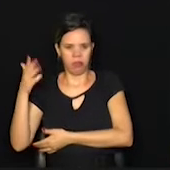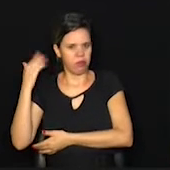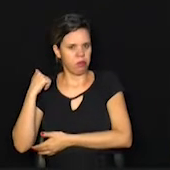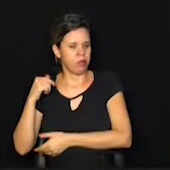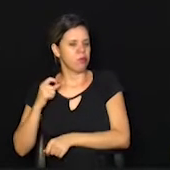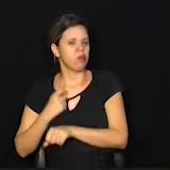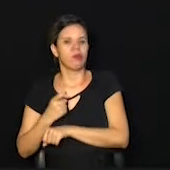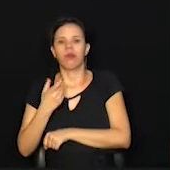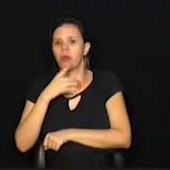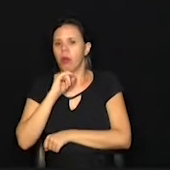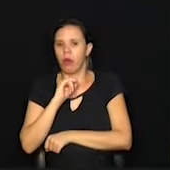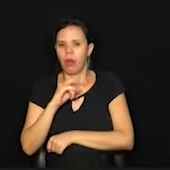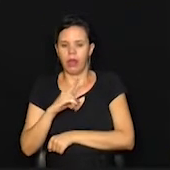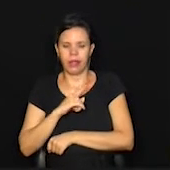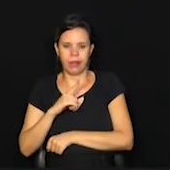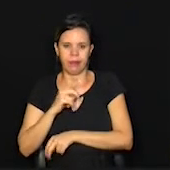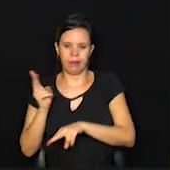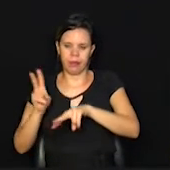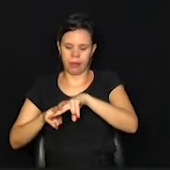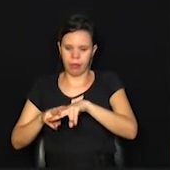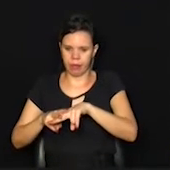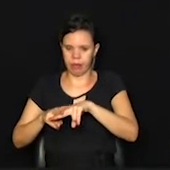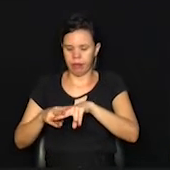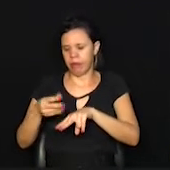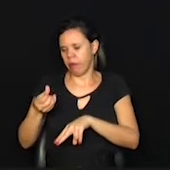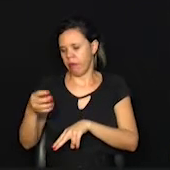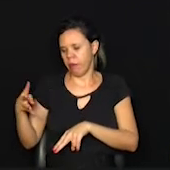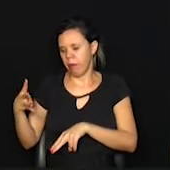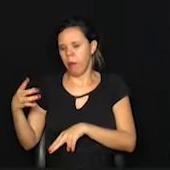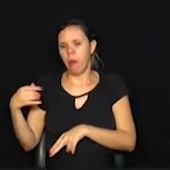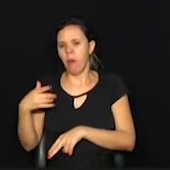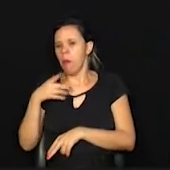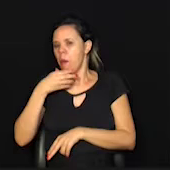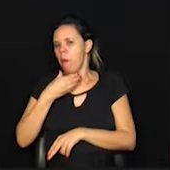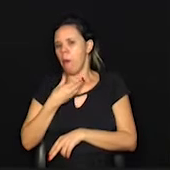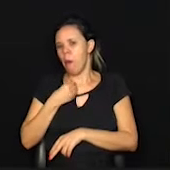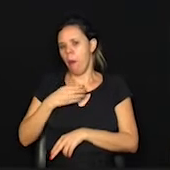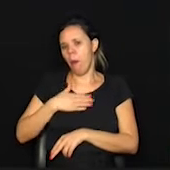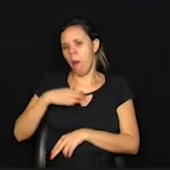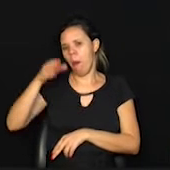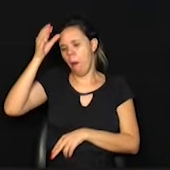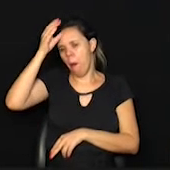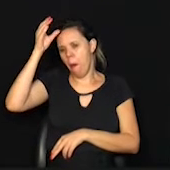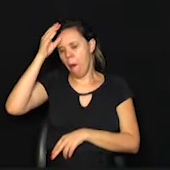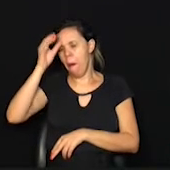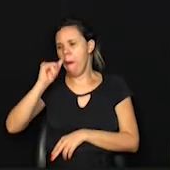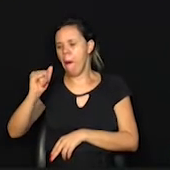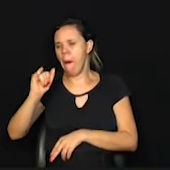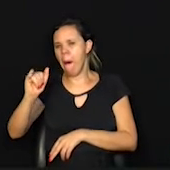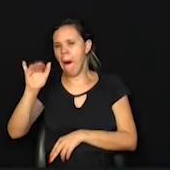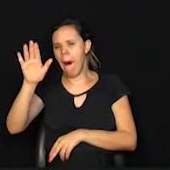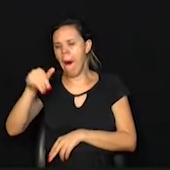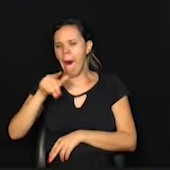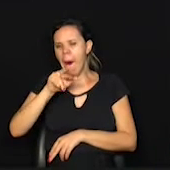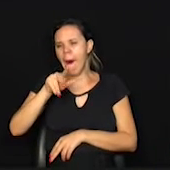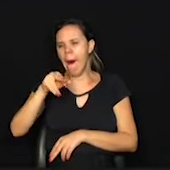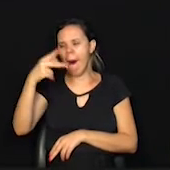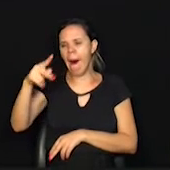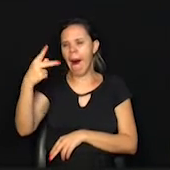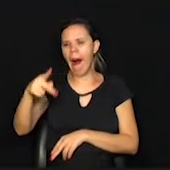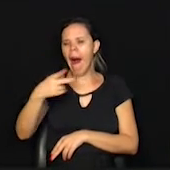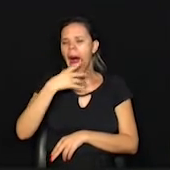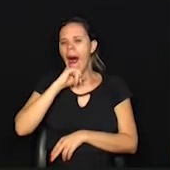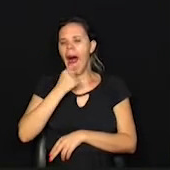quando meu pai havia sido preso em 64 esse meu tio foi acionado pelo irmão dele